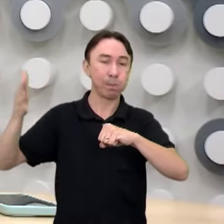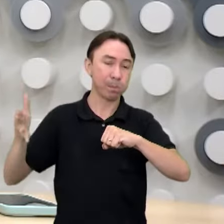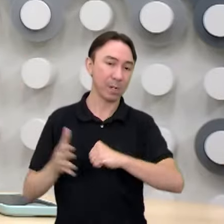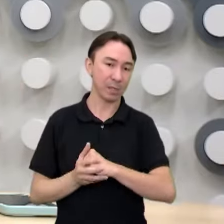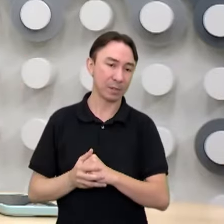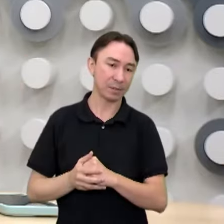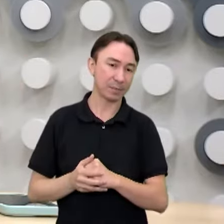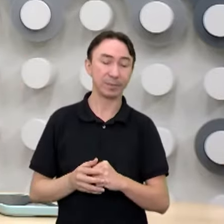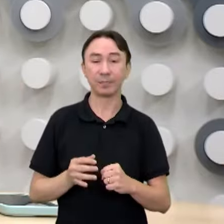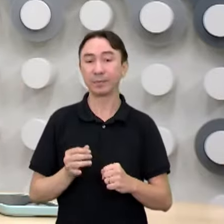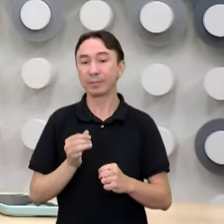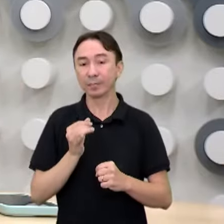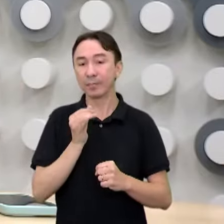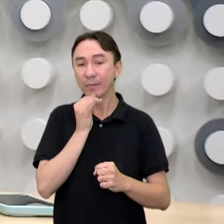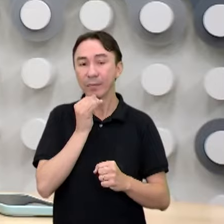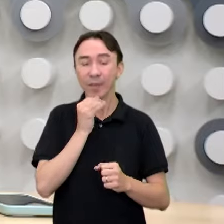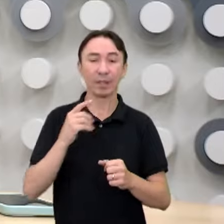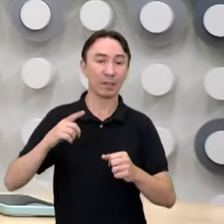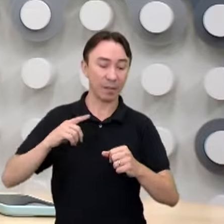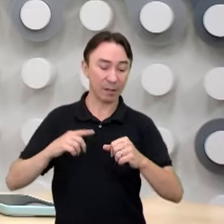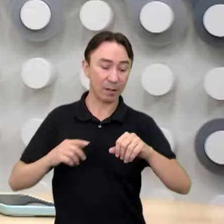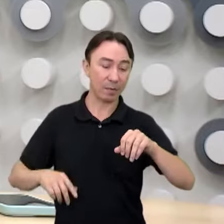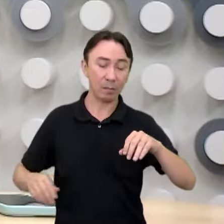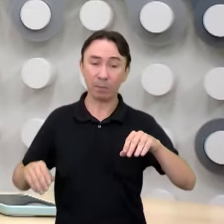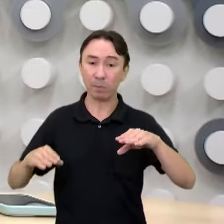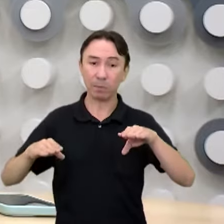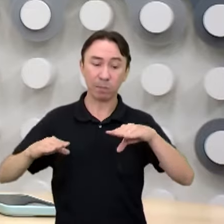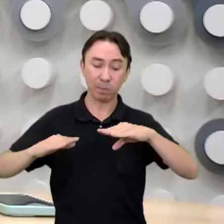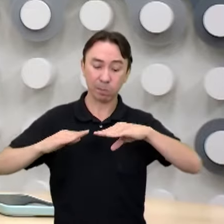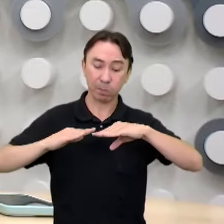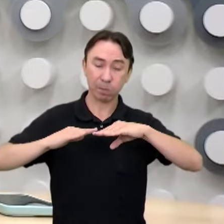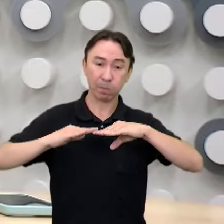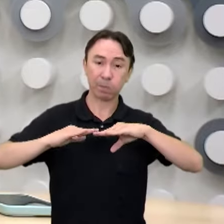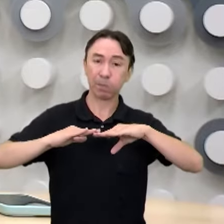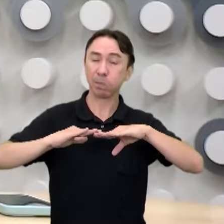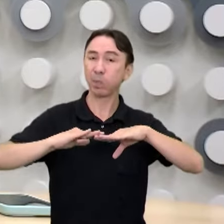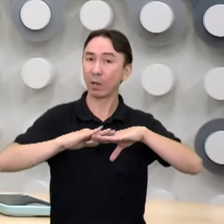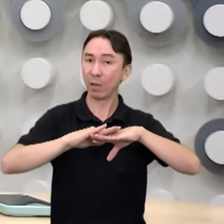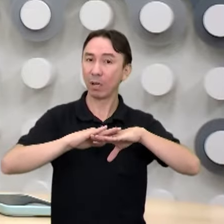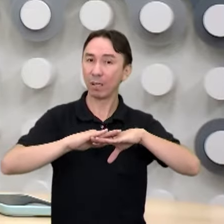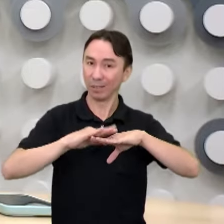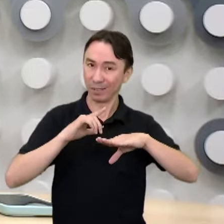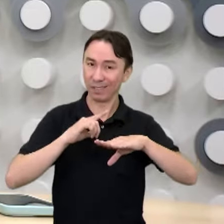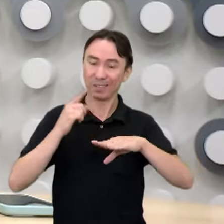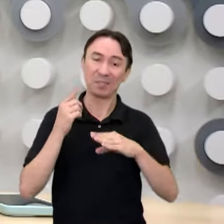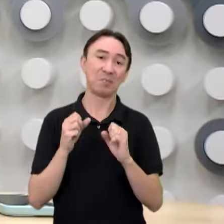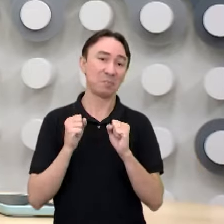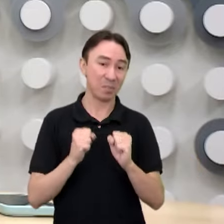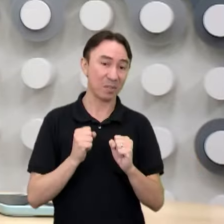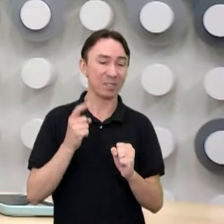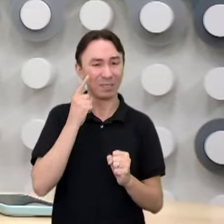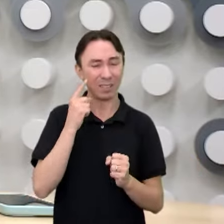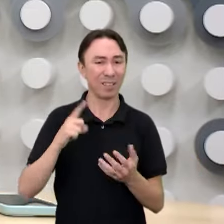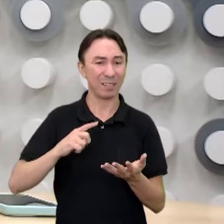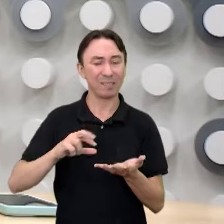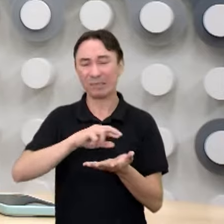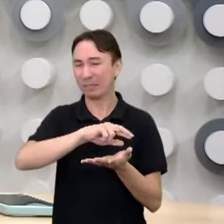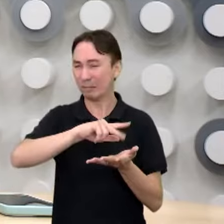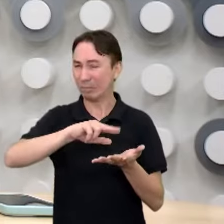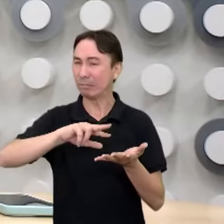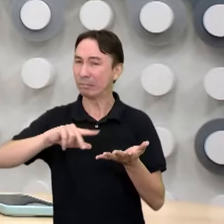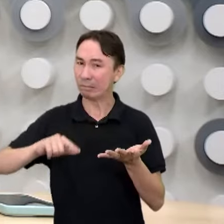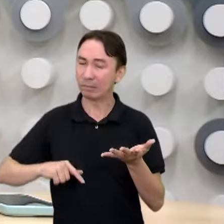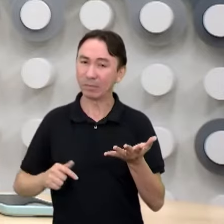o deslizamento de uma sobre a outra, e aí por isso que ele dá o exemplo aí da falha de San Andreas, né, que tem aí milhares de quilômetros